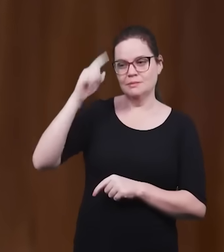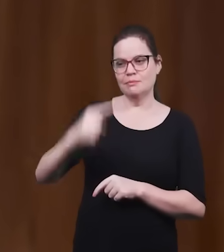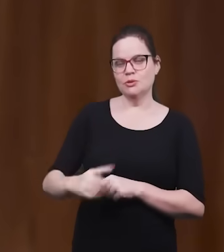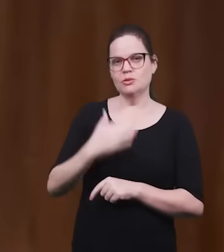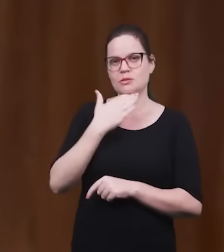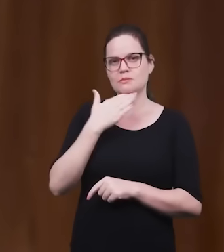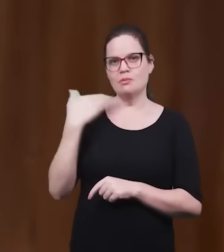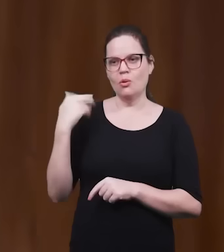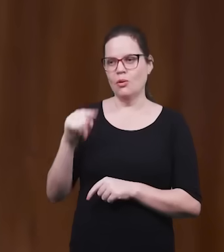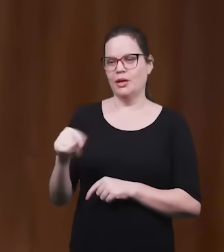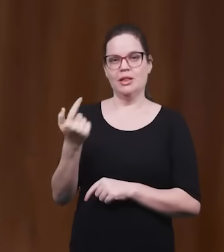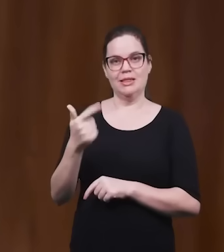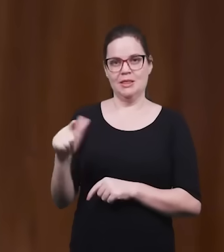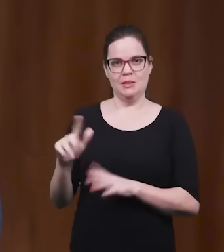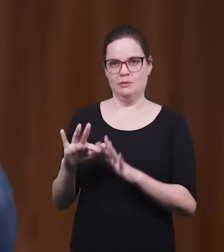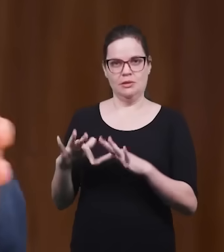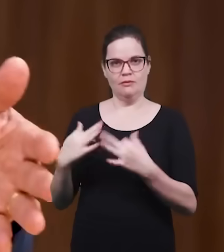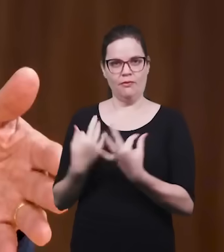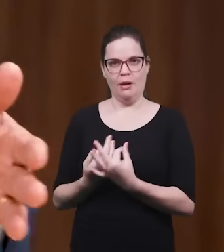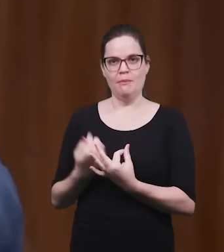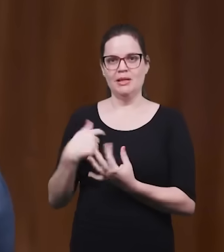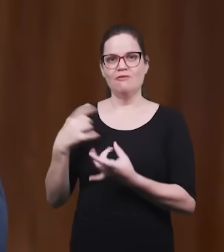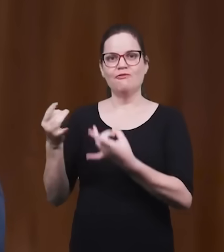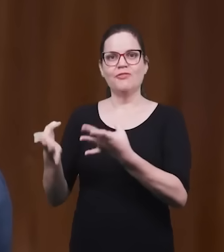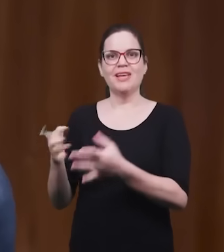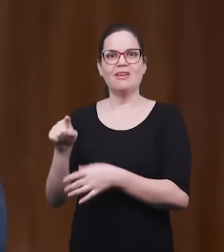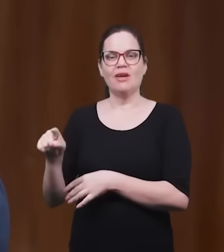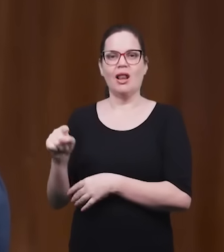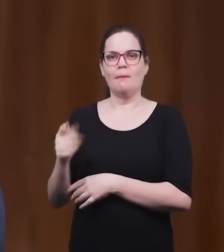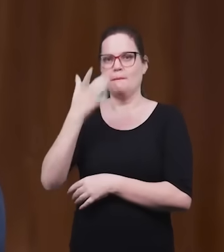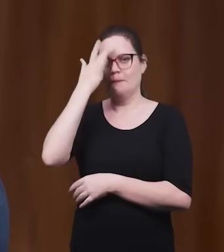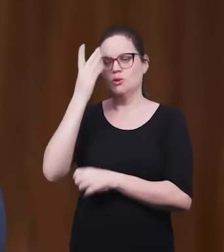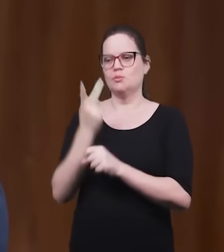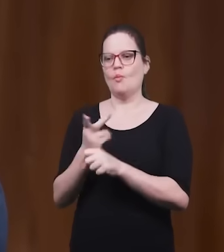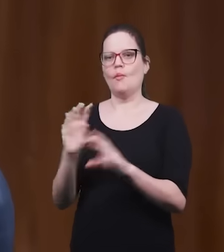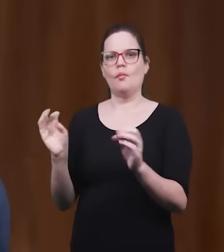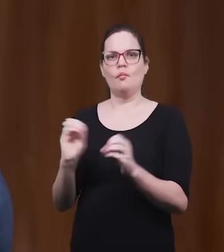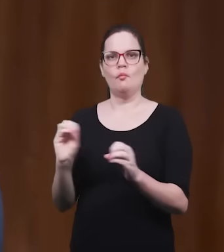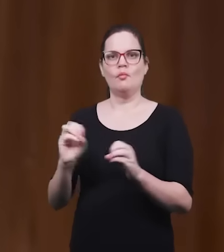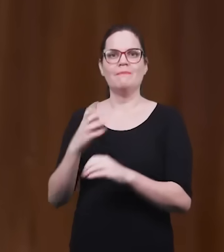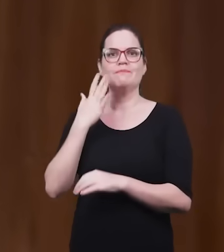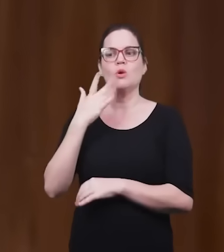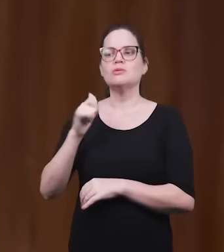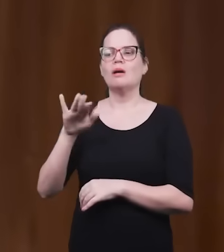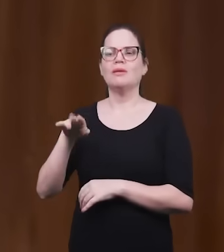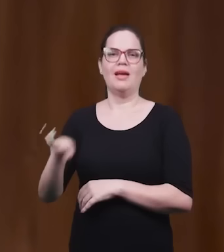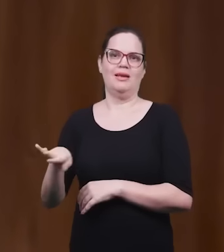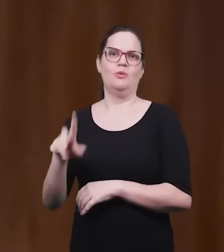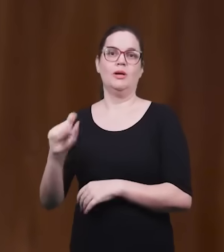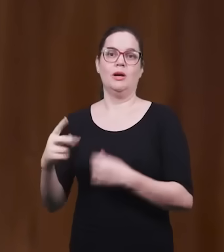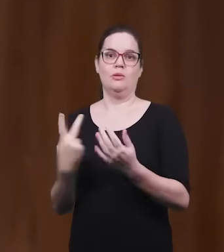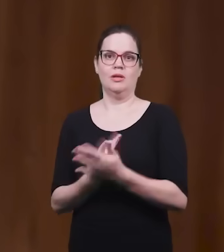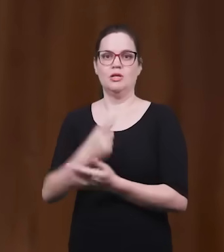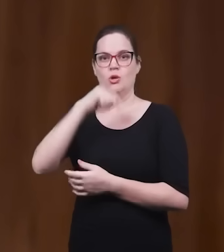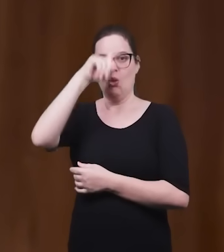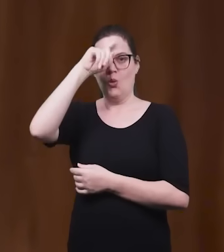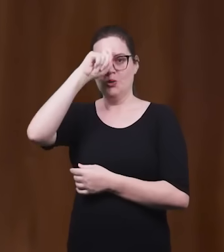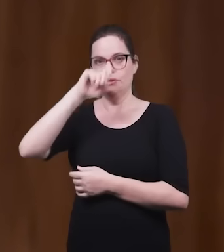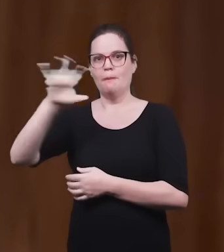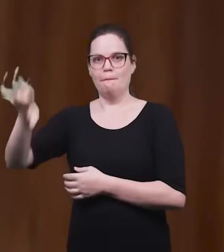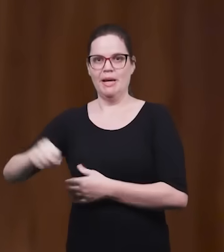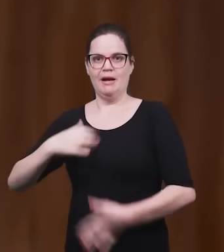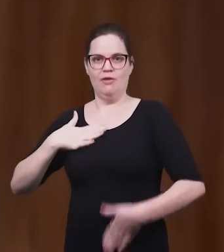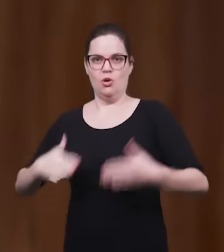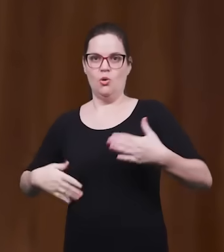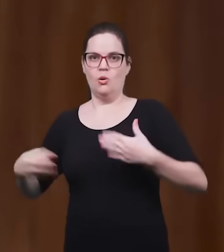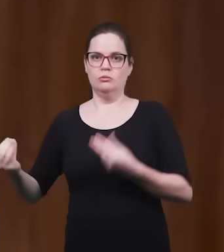tinha família e aquela coisa toda, ninguém procurava o corpo, reivindicava o corpo e tal, os hospitais geralmente doavam